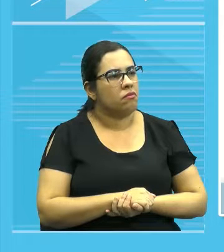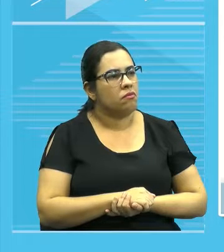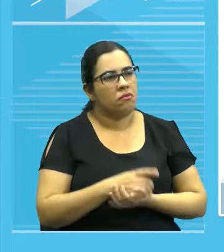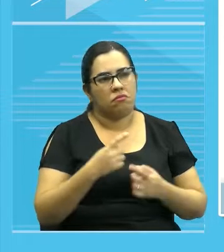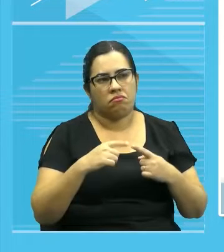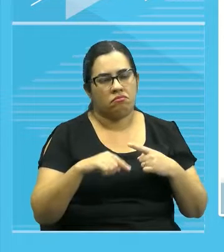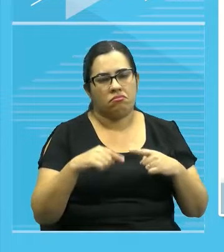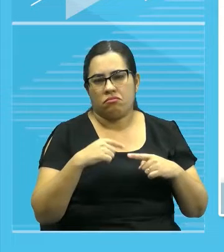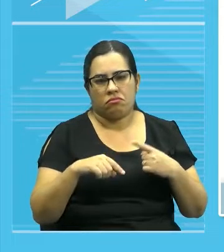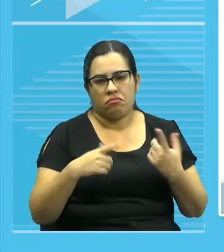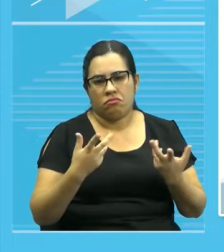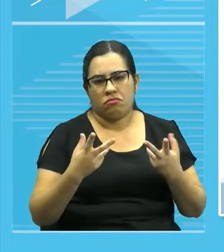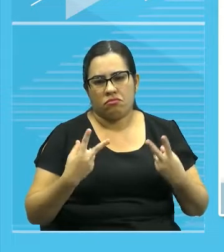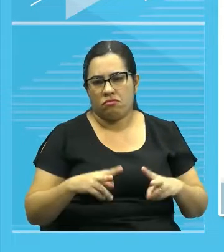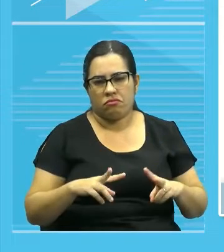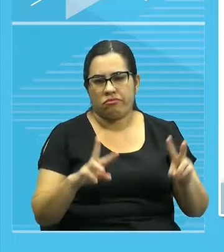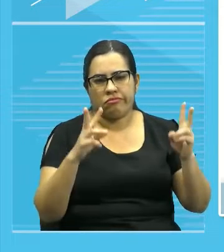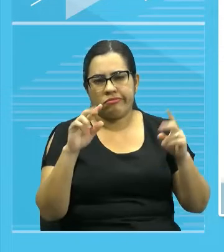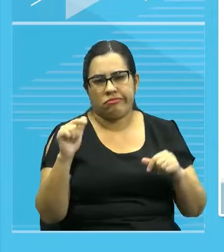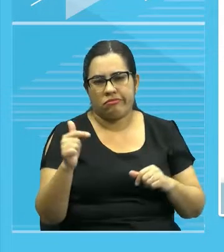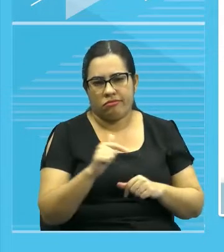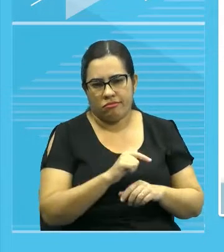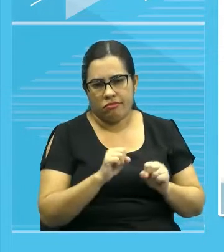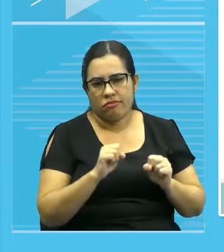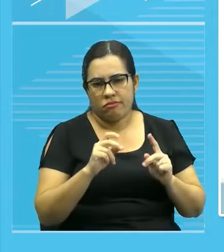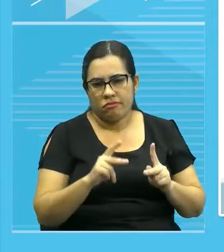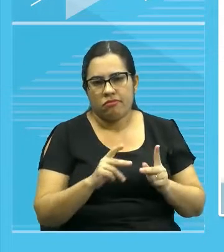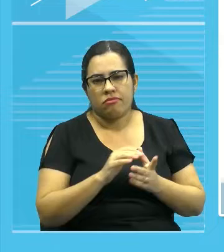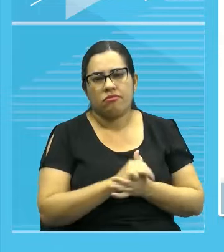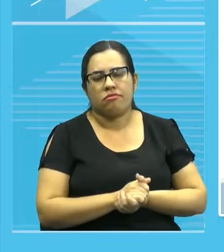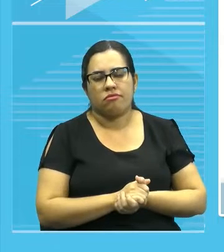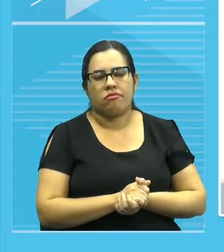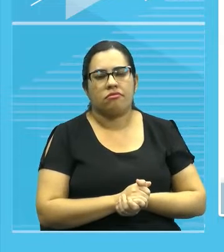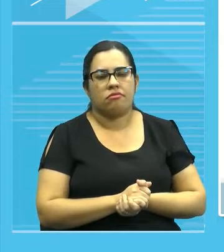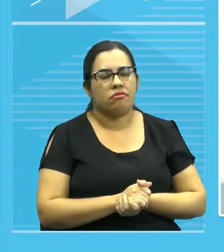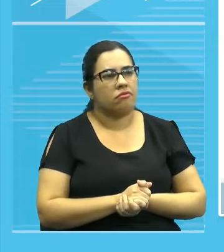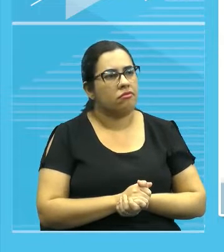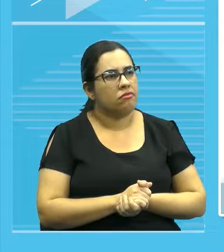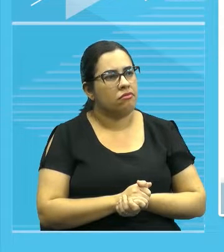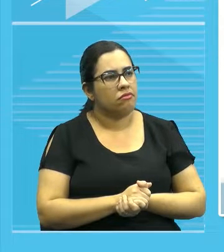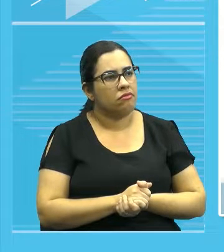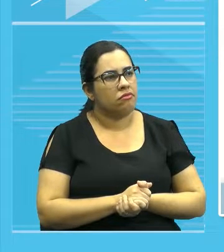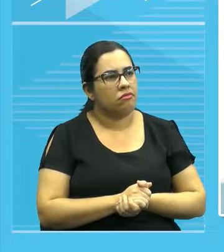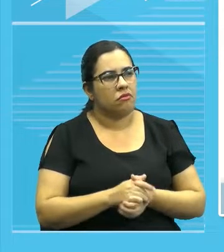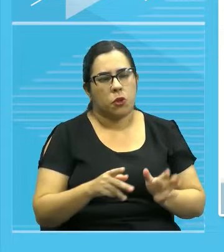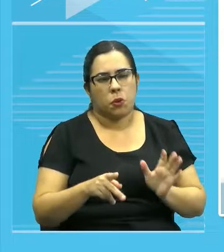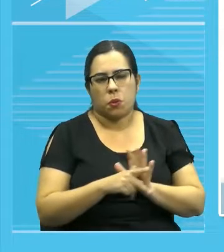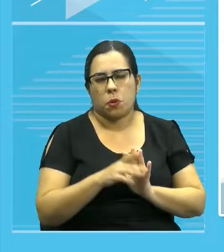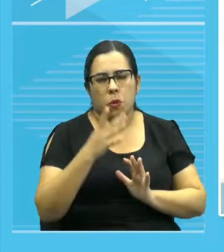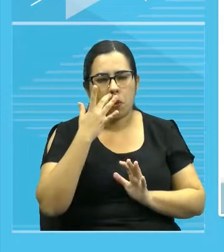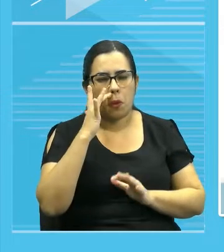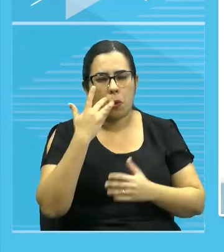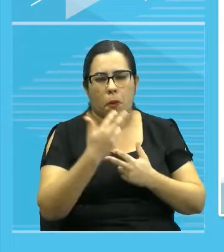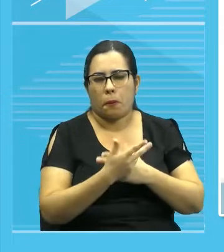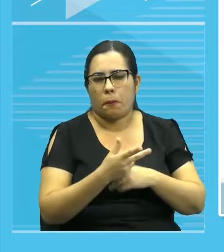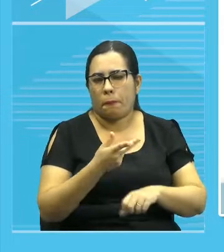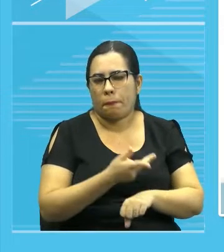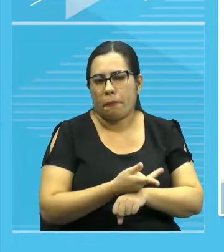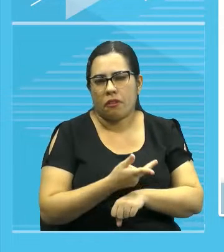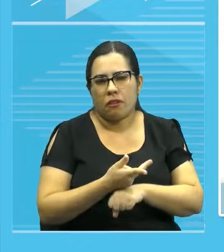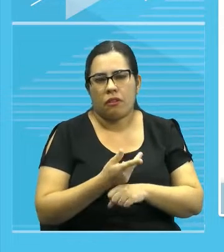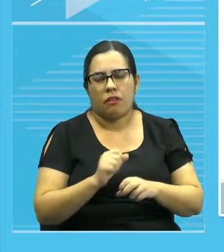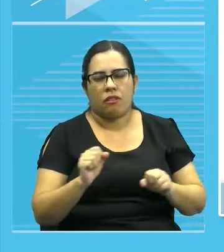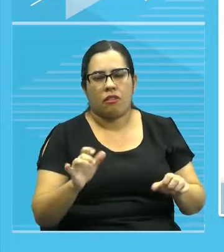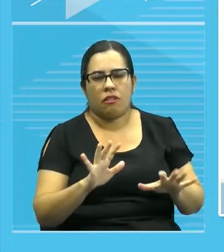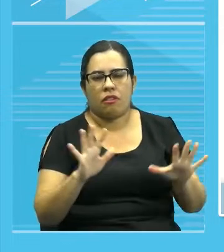tinha muito valor financeiro isso né diante do ouro das Pedras Preciosas da Prata